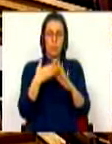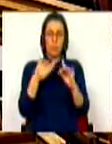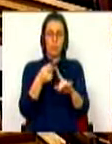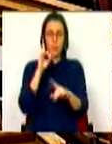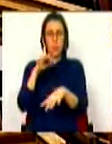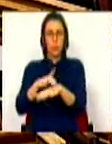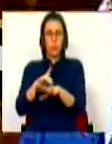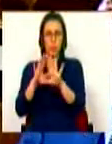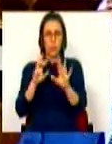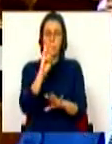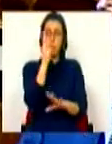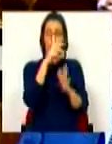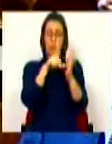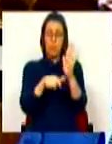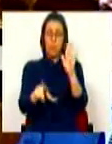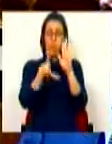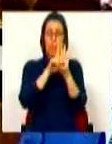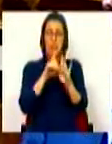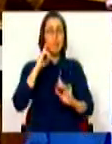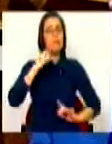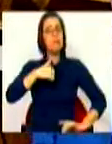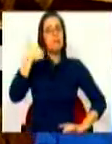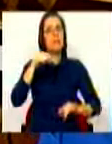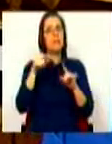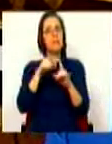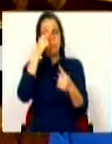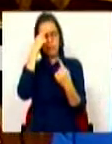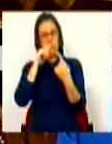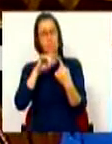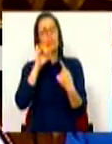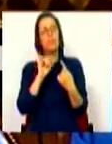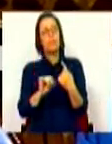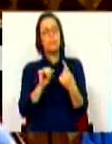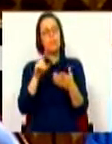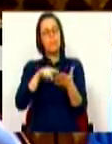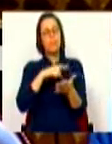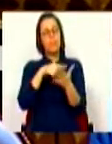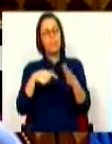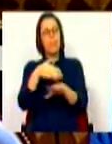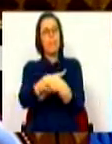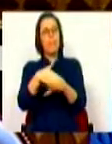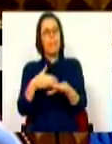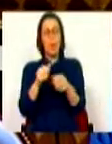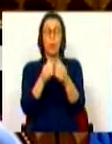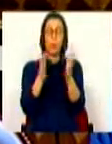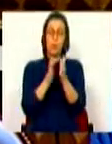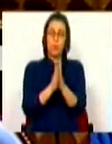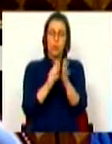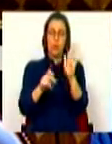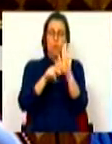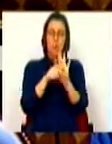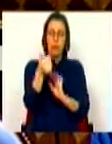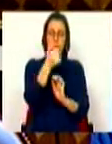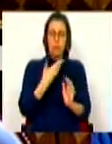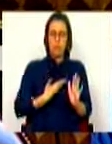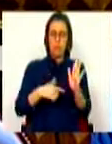doentes. Três projetos de lei que, no essencial, apontam para a revogação parcial ou total do artigo 5º